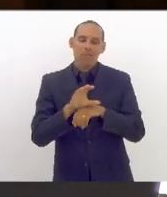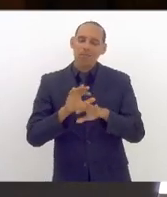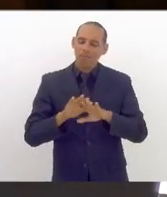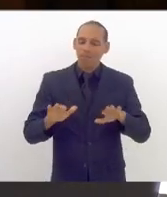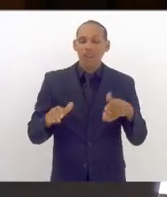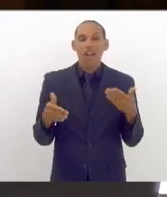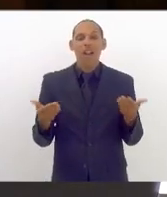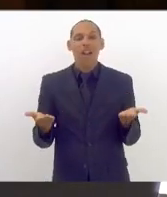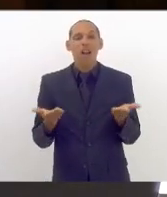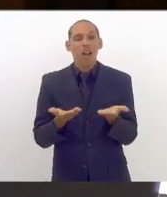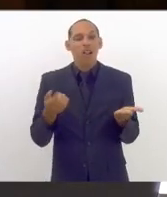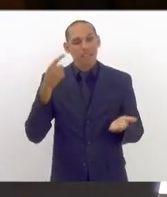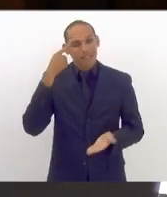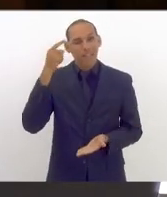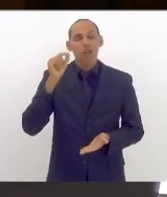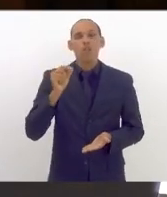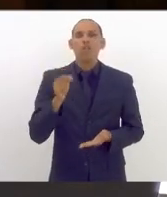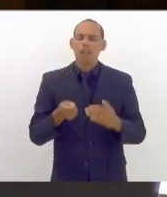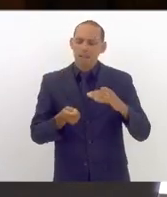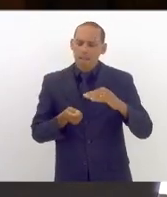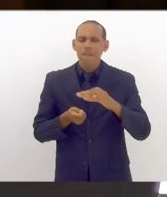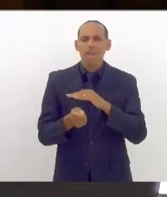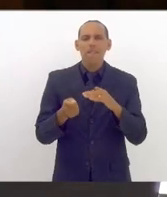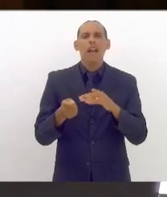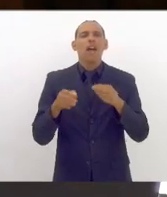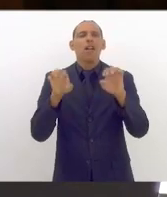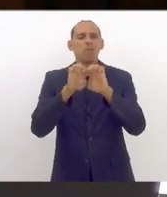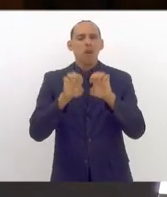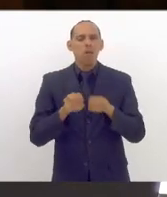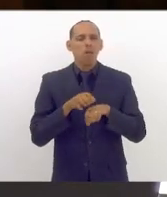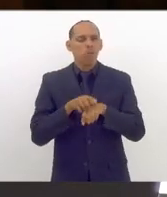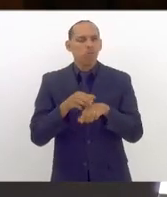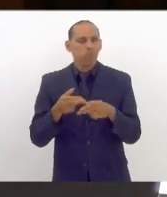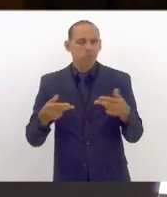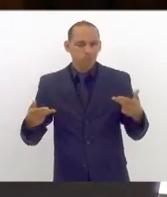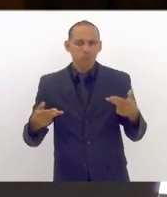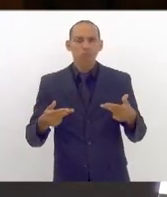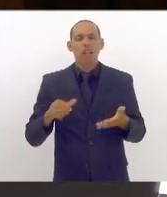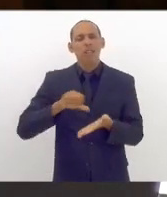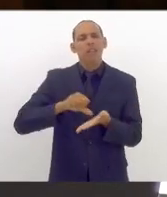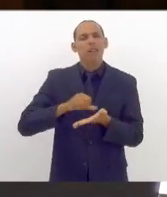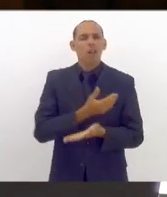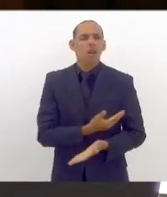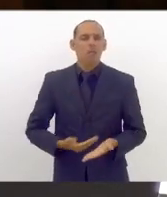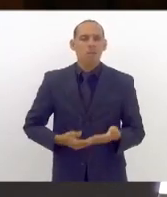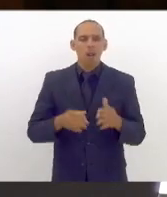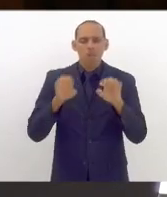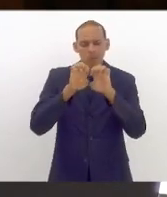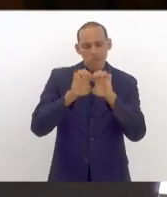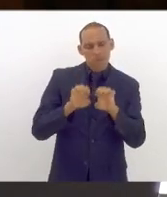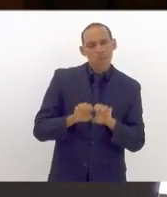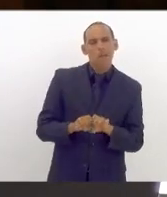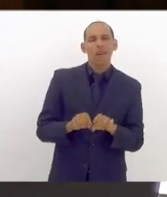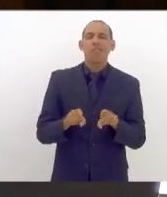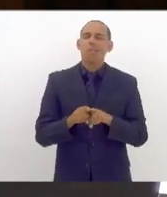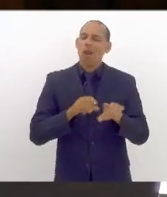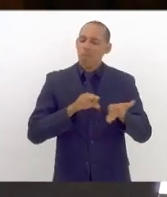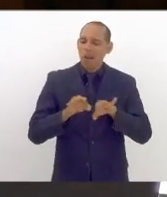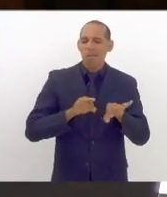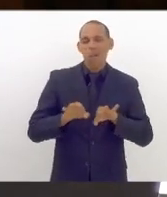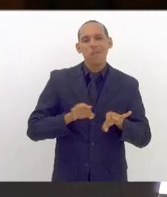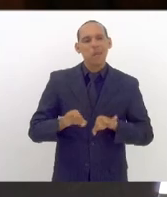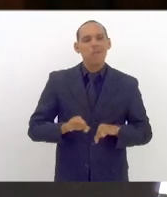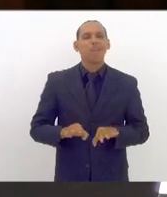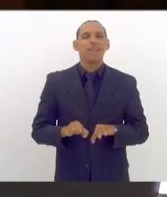A ideia é a gente investir infraestrutura estrutural setor público e planejamento planejamento planejamento e